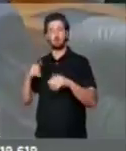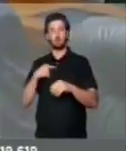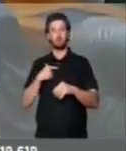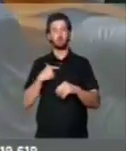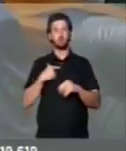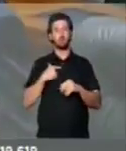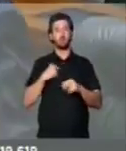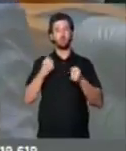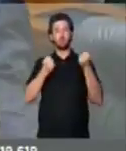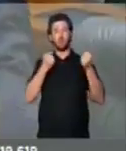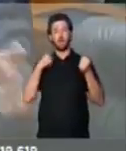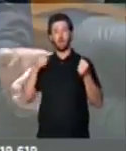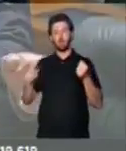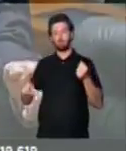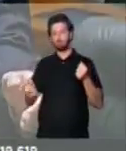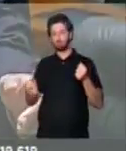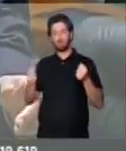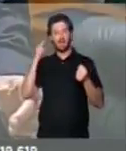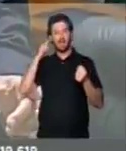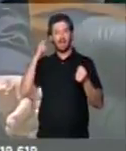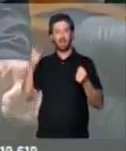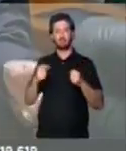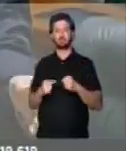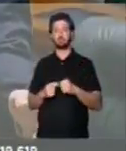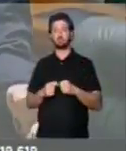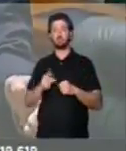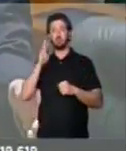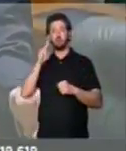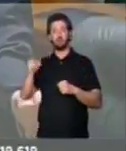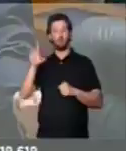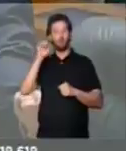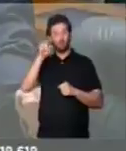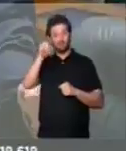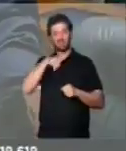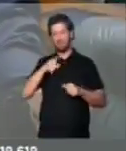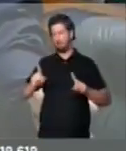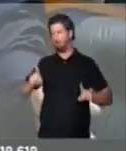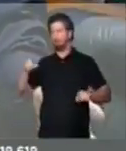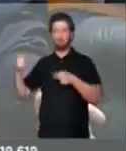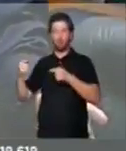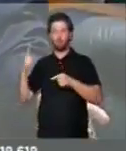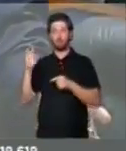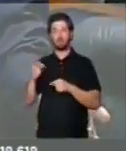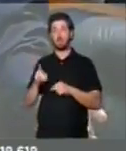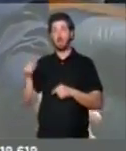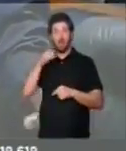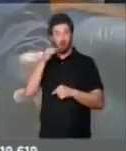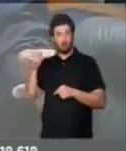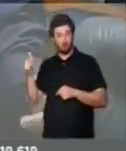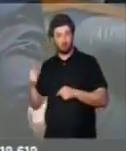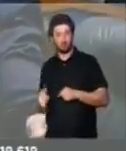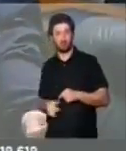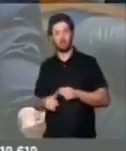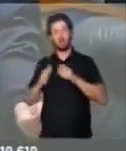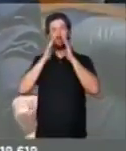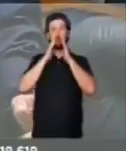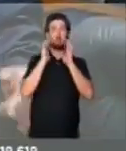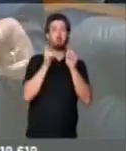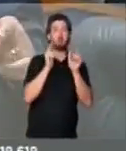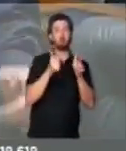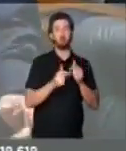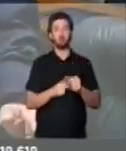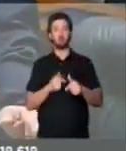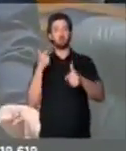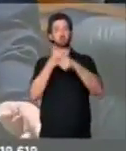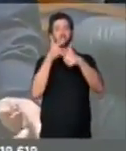que vejo Vossa Excelência enfrentar os deputados do PT, que quando eles não têm argumento, eles vaiam,